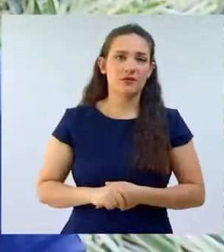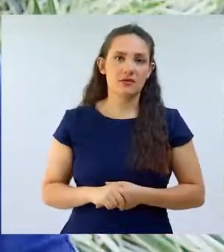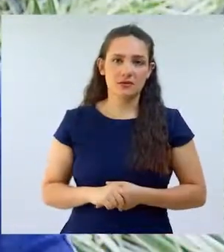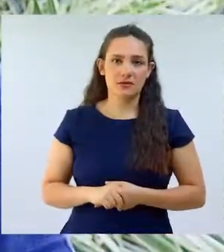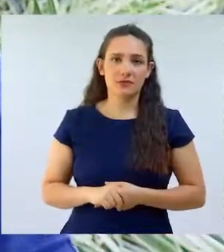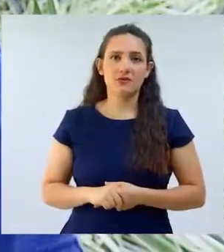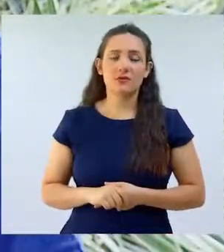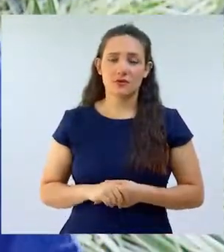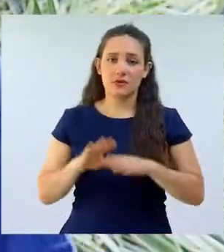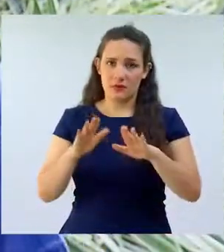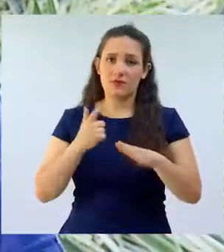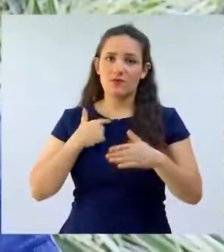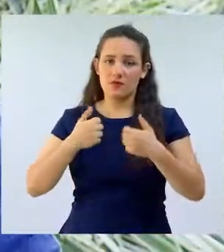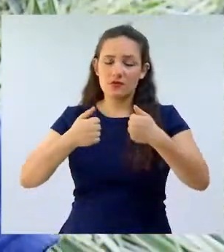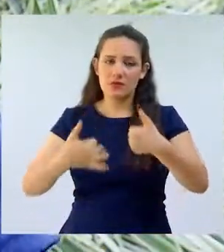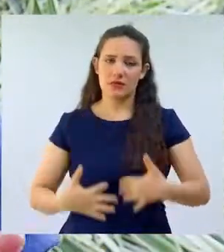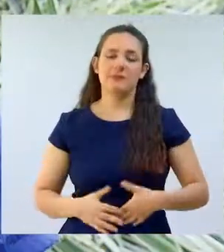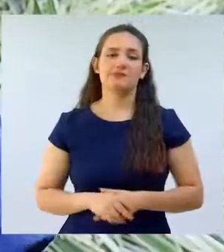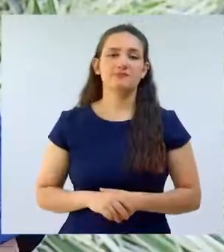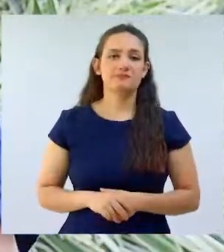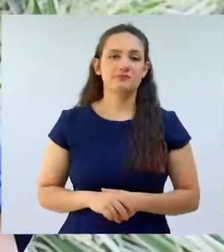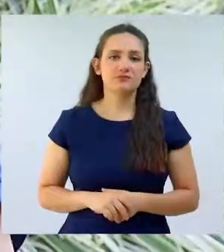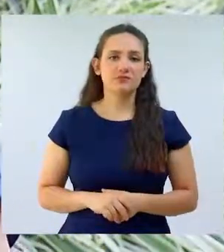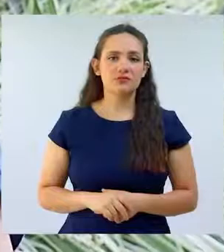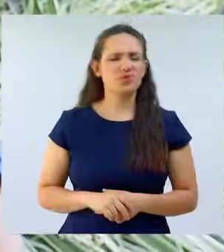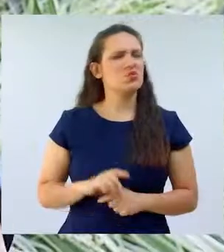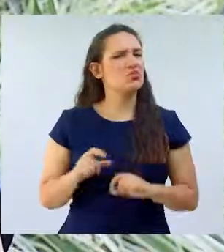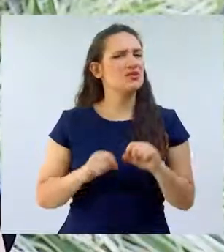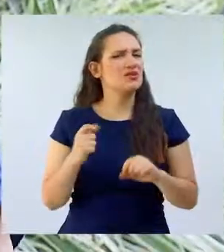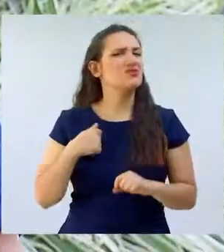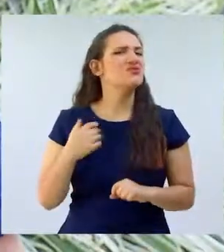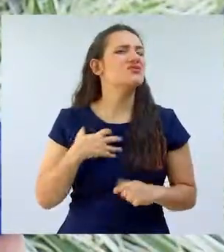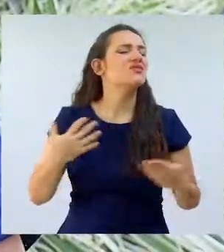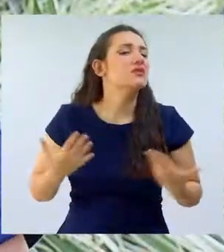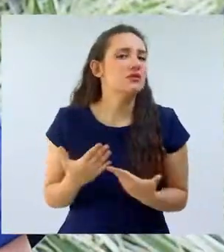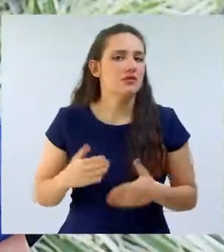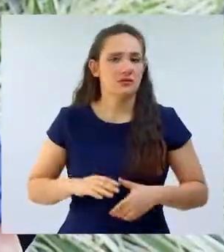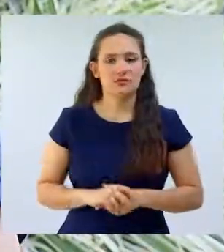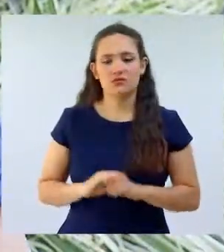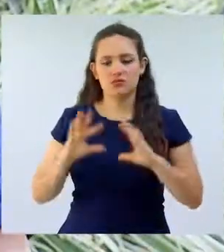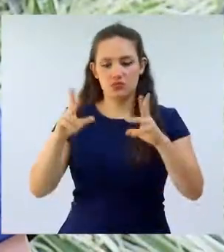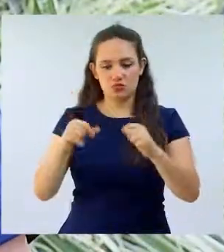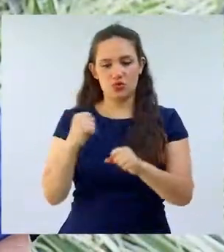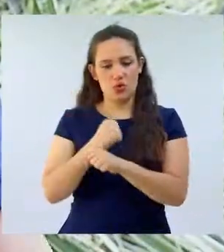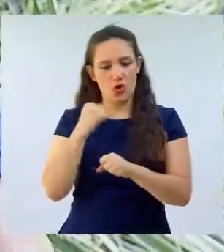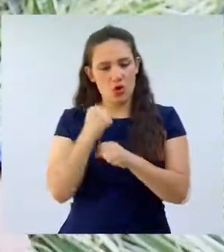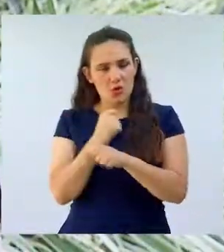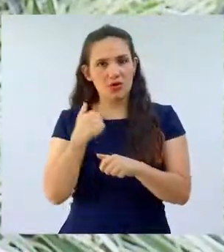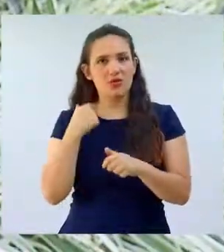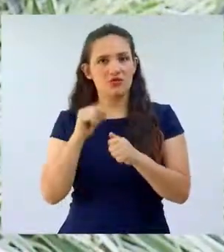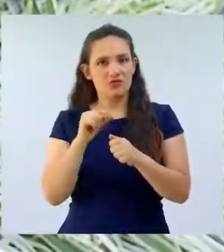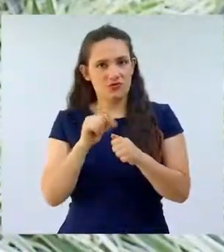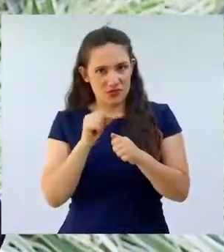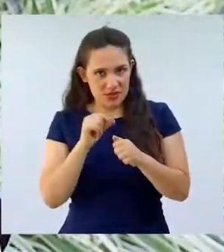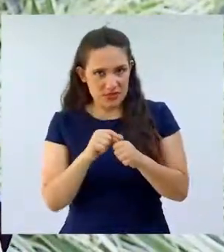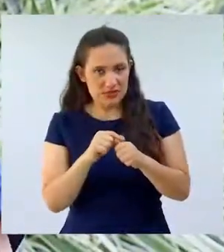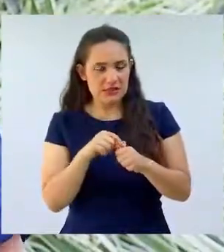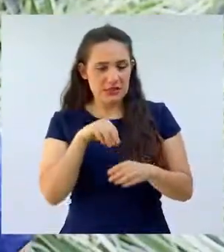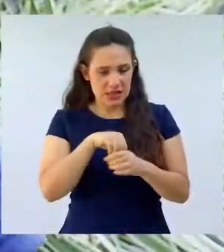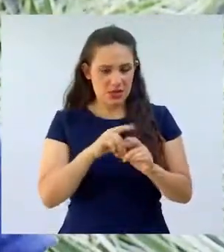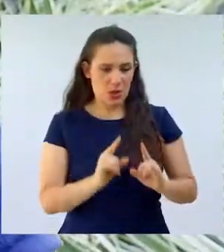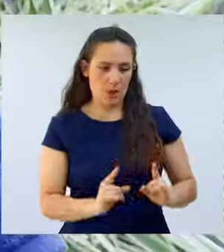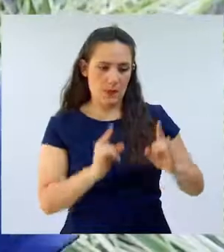é complicado, vou te explicar. O que eu sinto é o seguinte: as obras que eu fiz com prédios